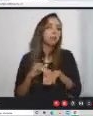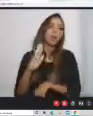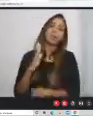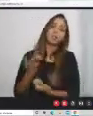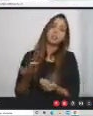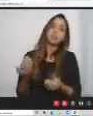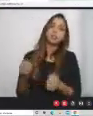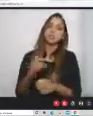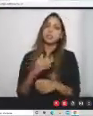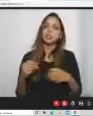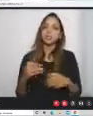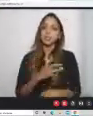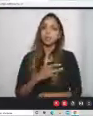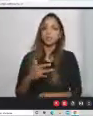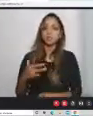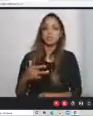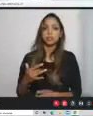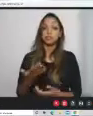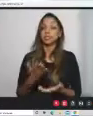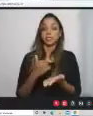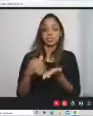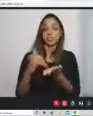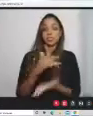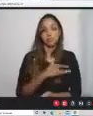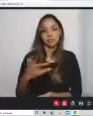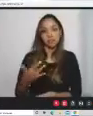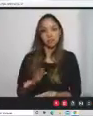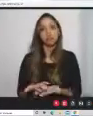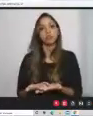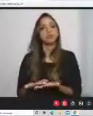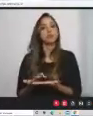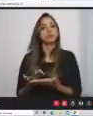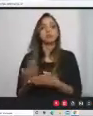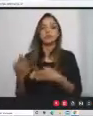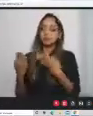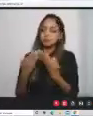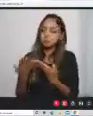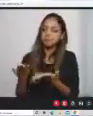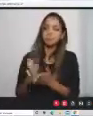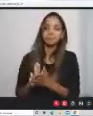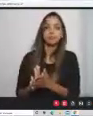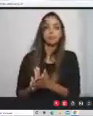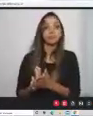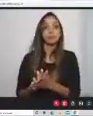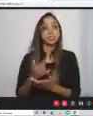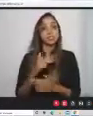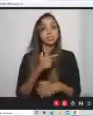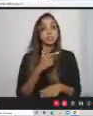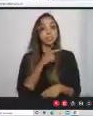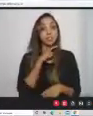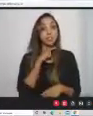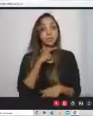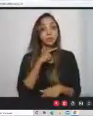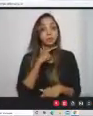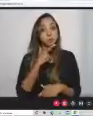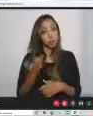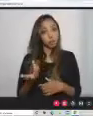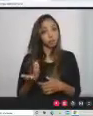gente consiga que realmente essas vagas sejam repostas e também, né, já